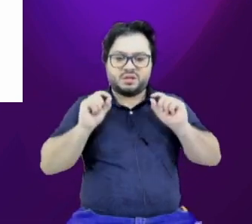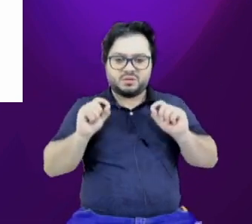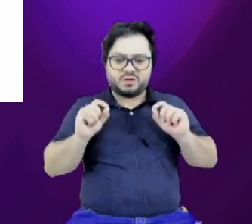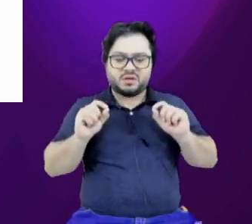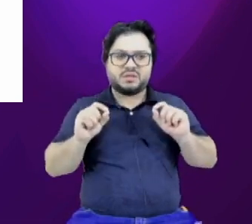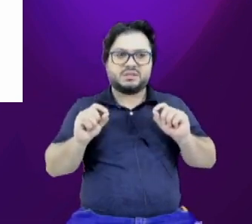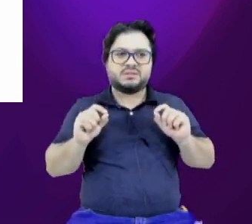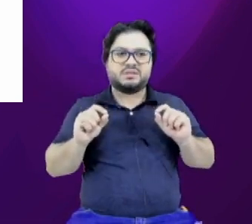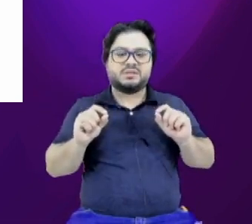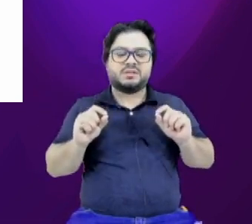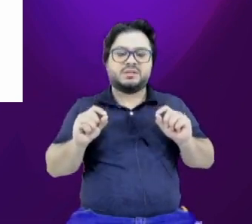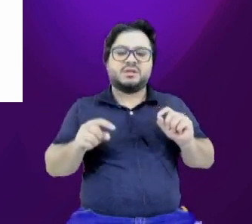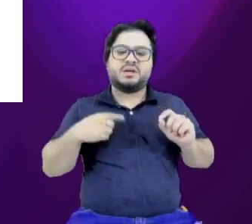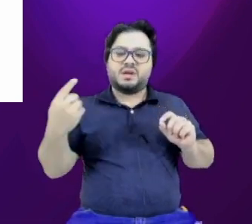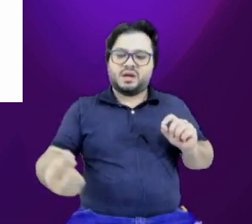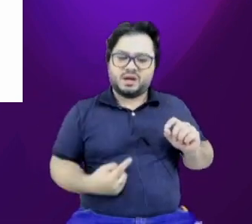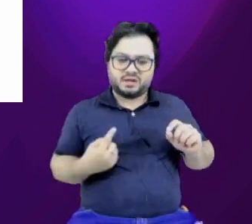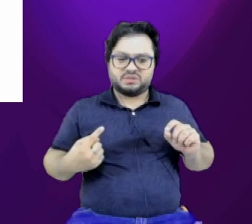ver a